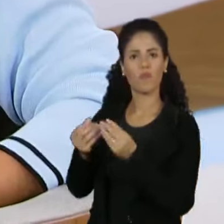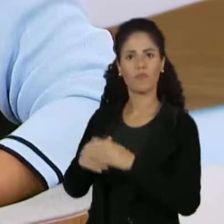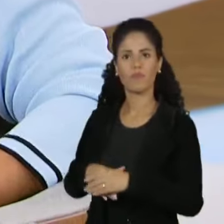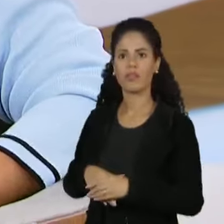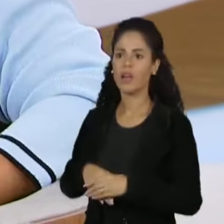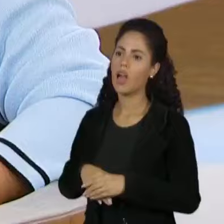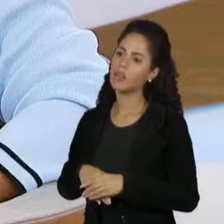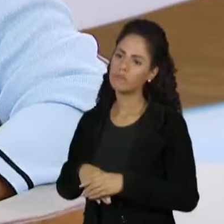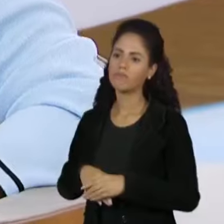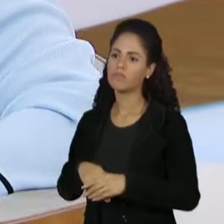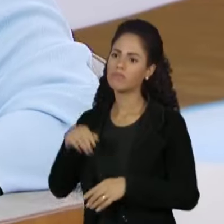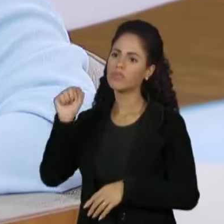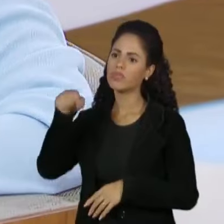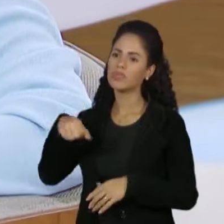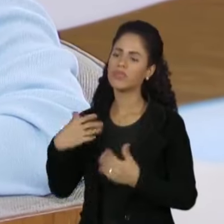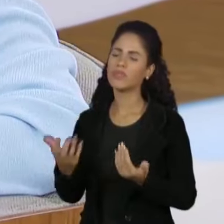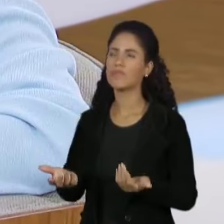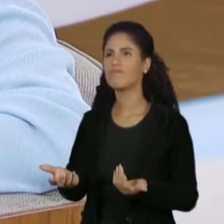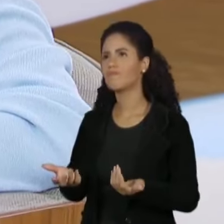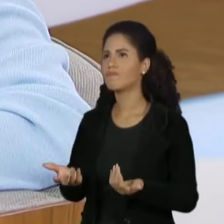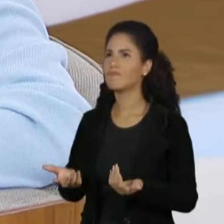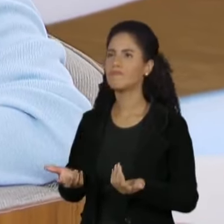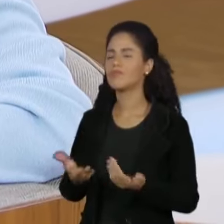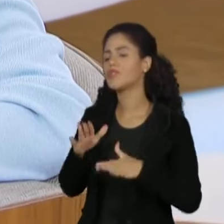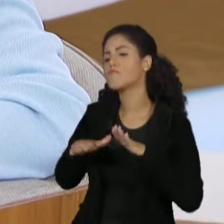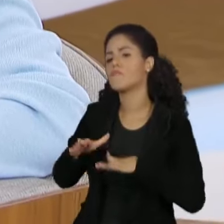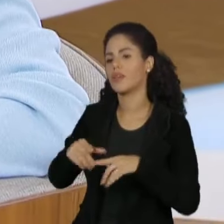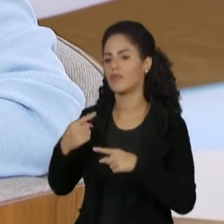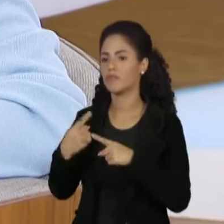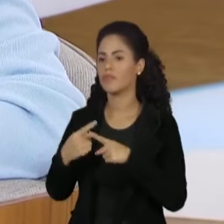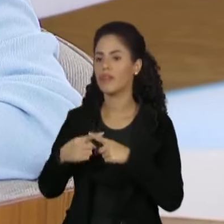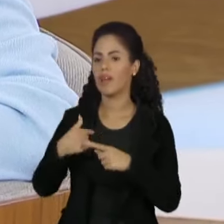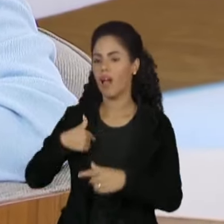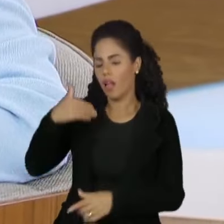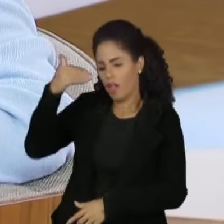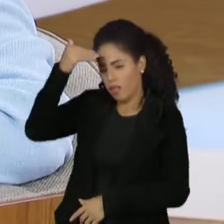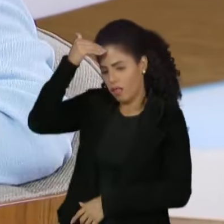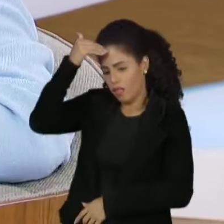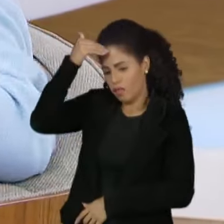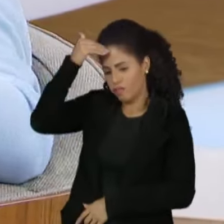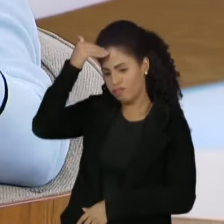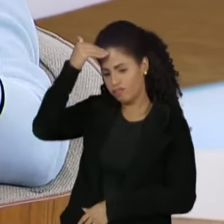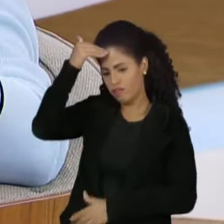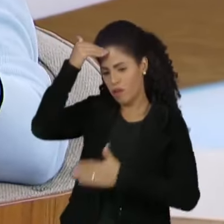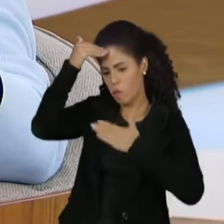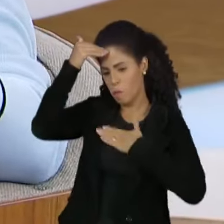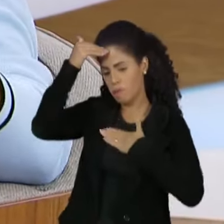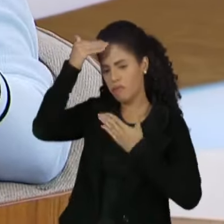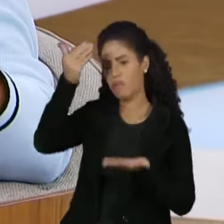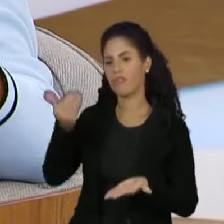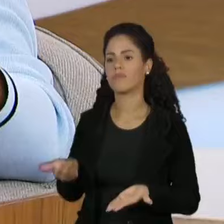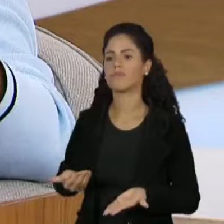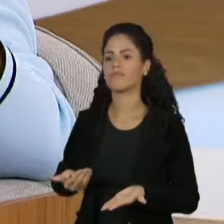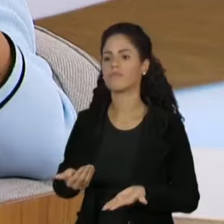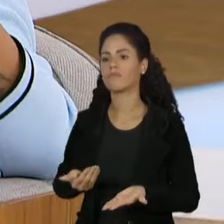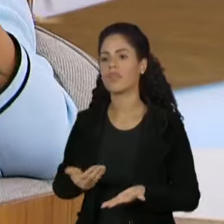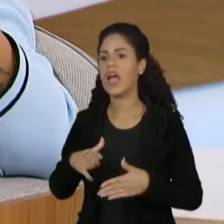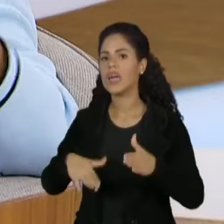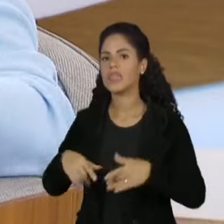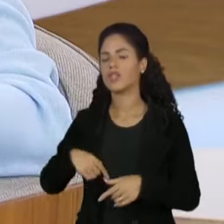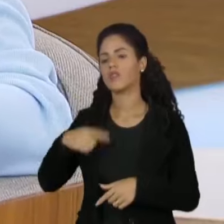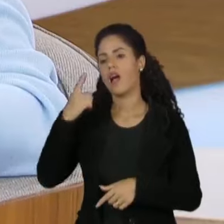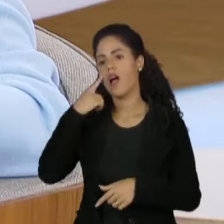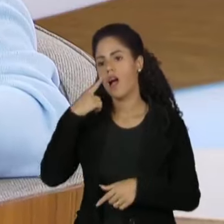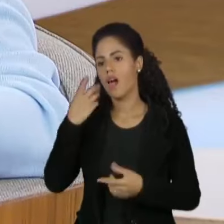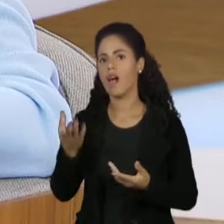talvez morra com a gente. Não tem como a gente se perdoar, assim, absolutamente, porque é isso, acho que a gente já